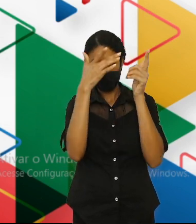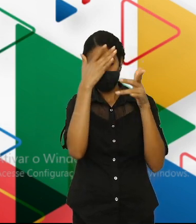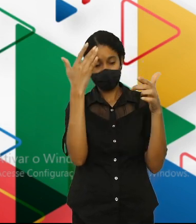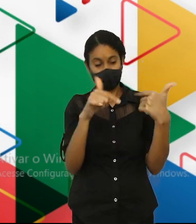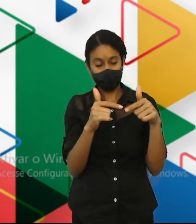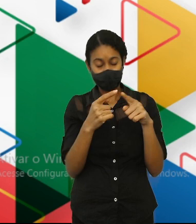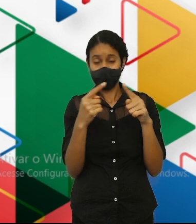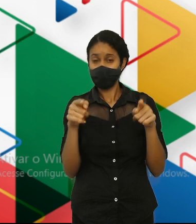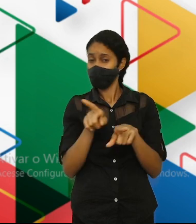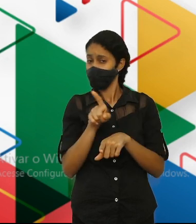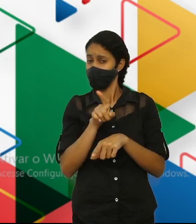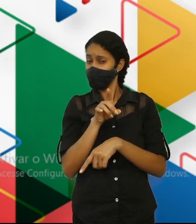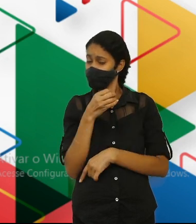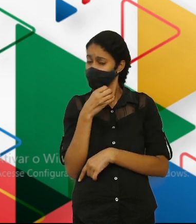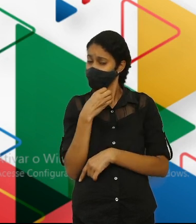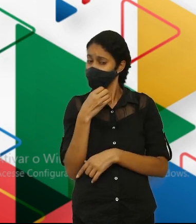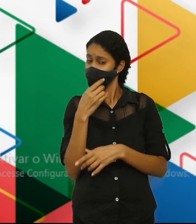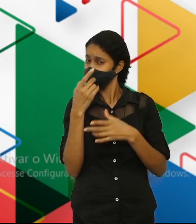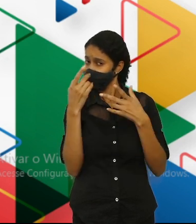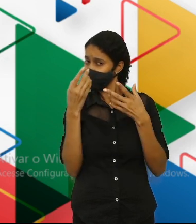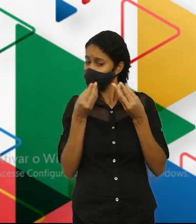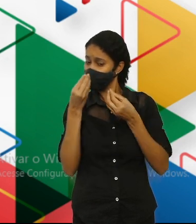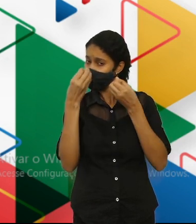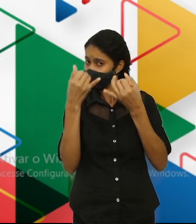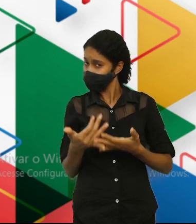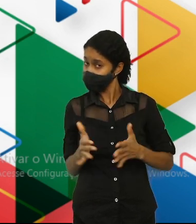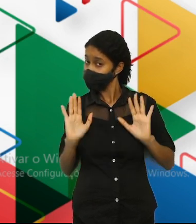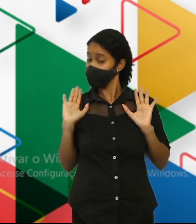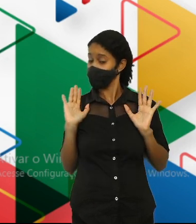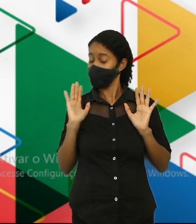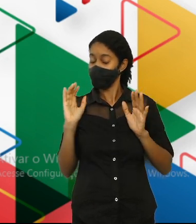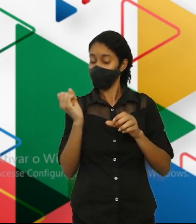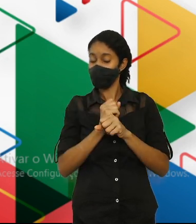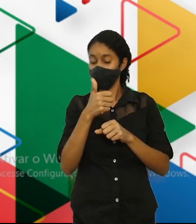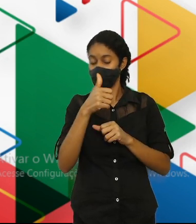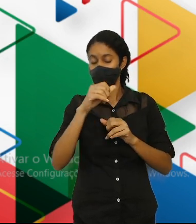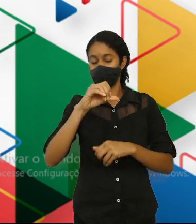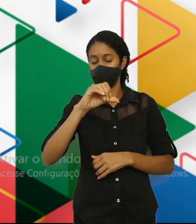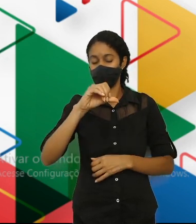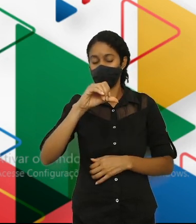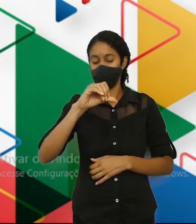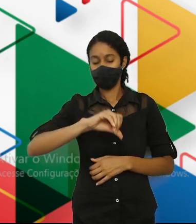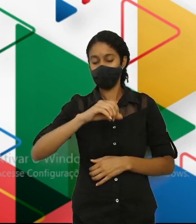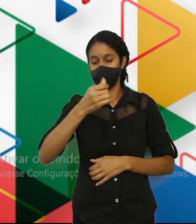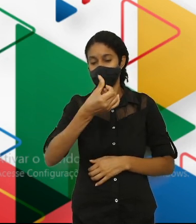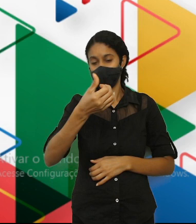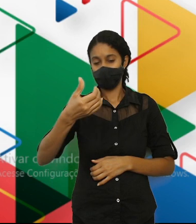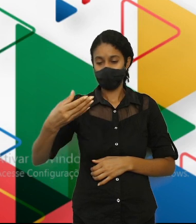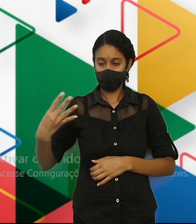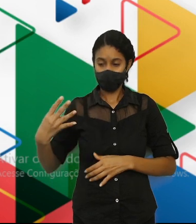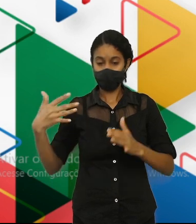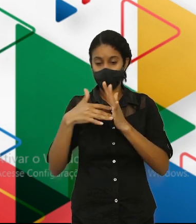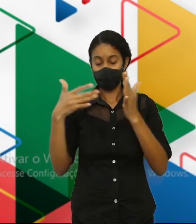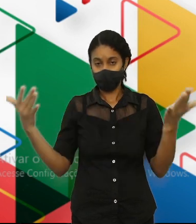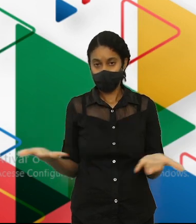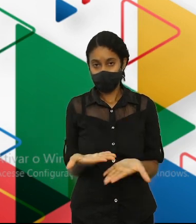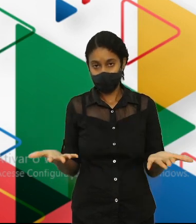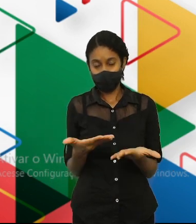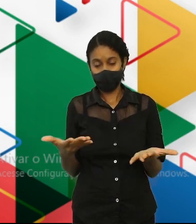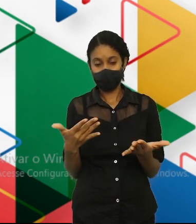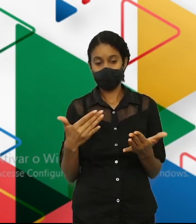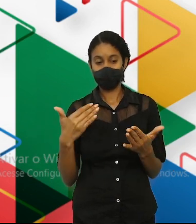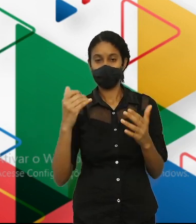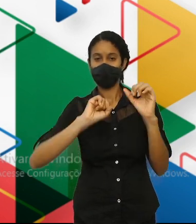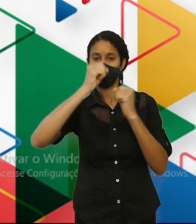verdade não é bem assim. Isso significa que de 1784 até os dias atuais, a indústria ela galgou